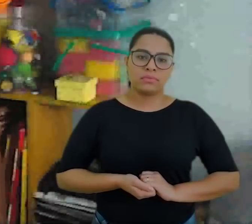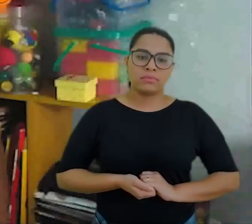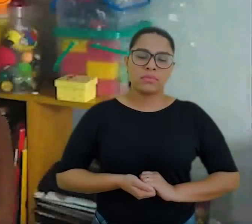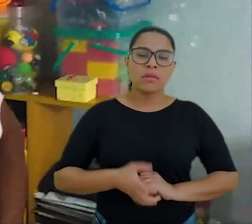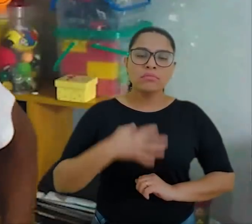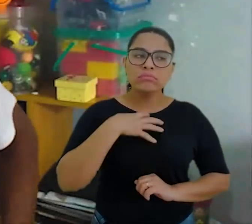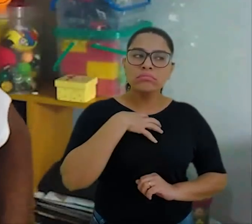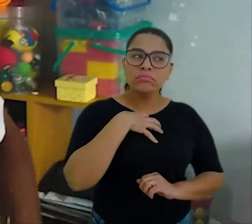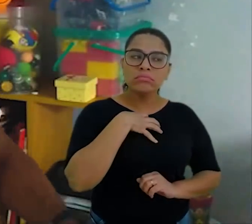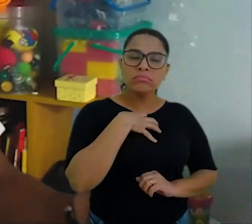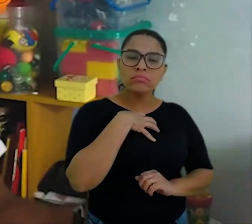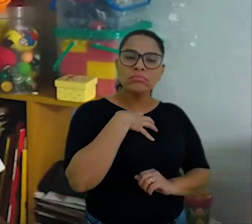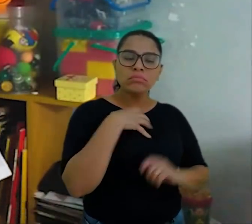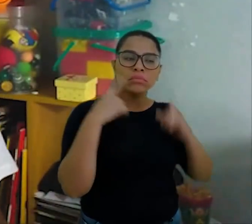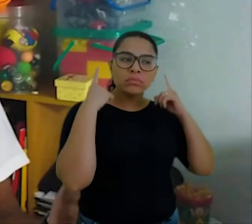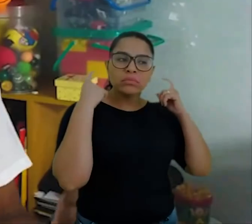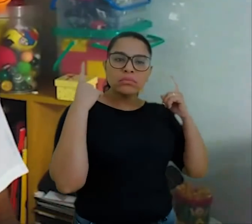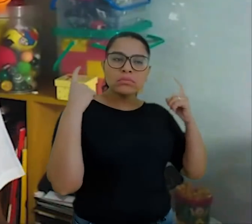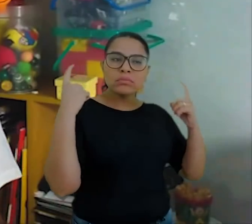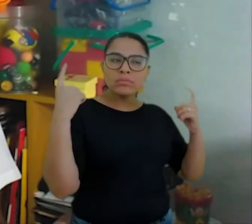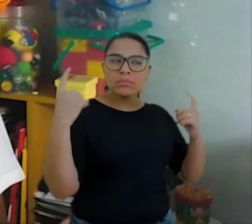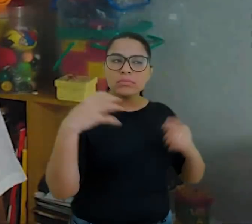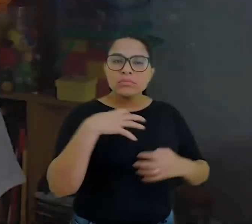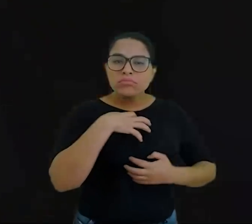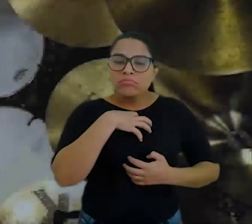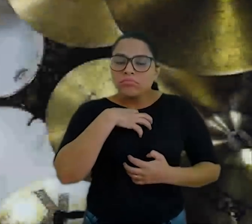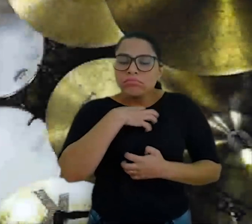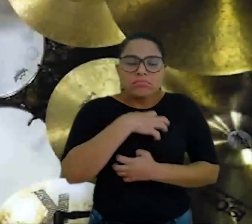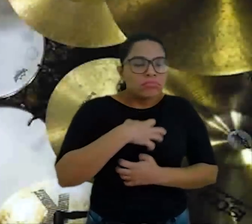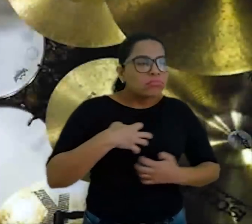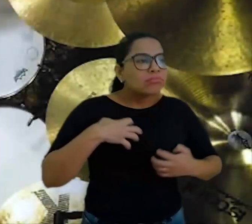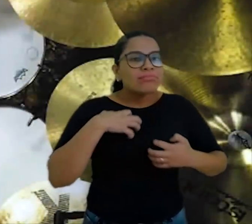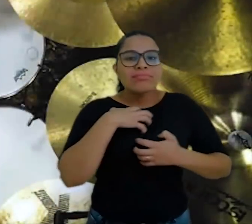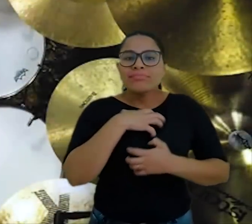Sente esse som e olha como mexe com a gente.